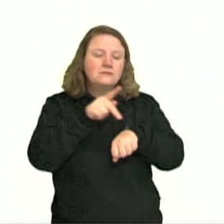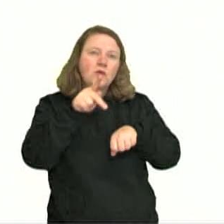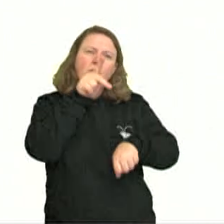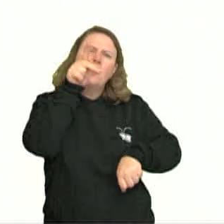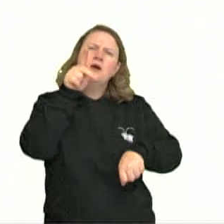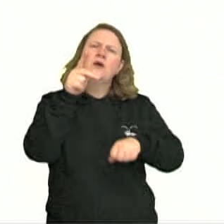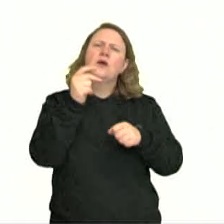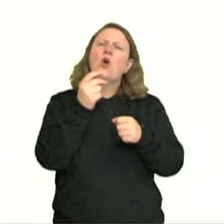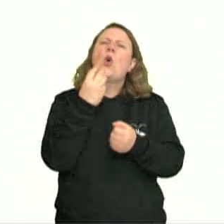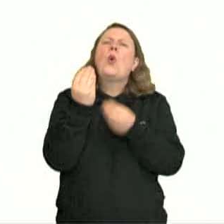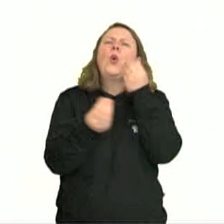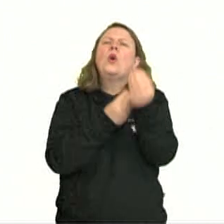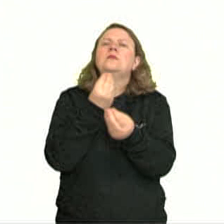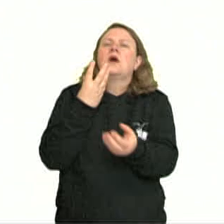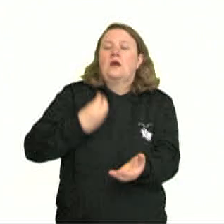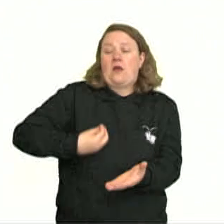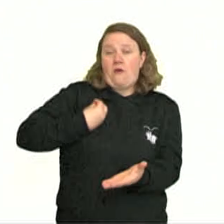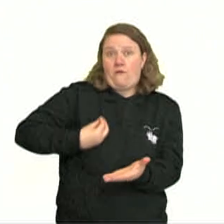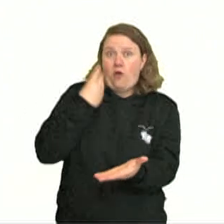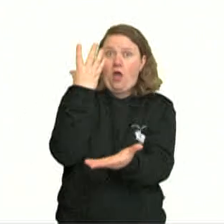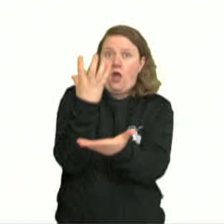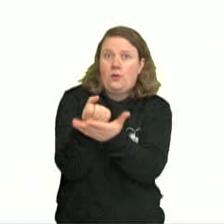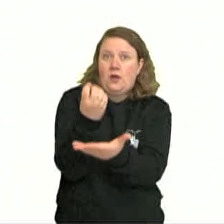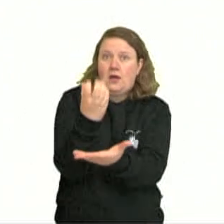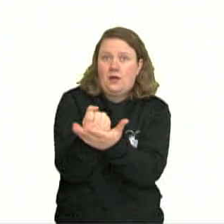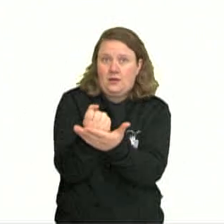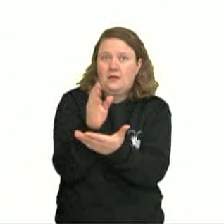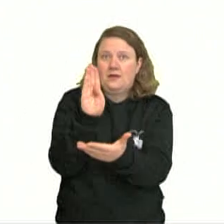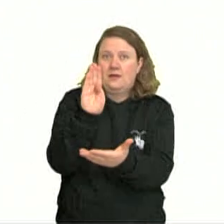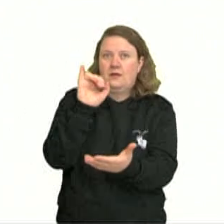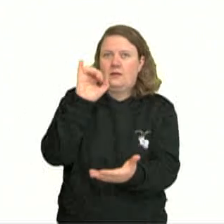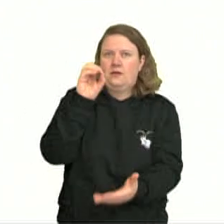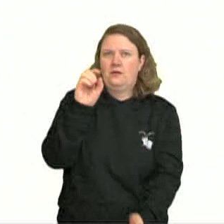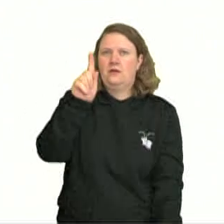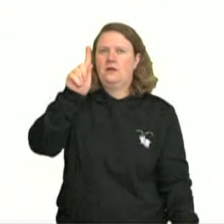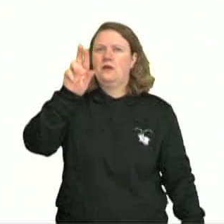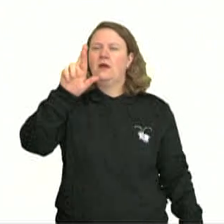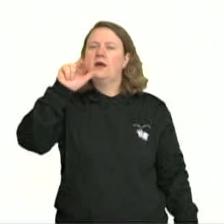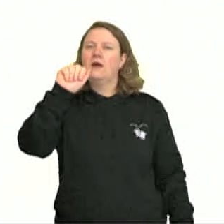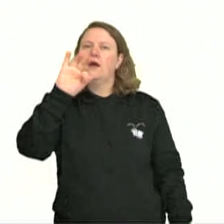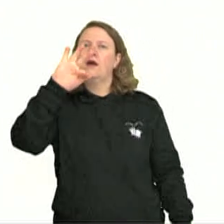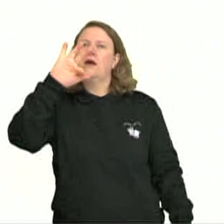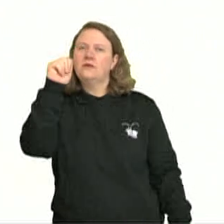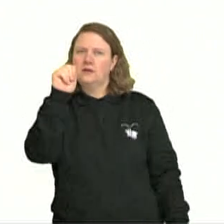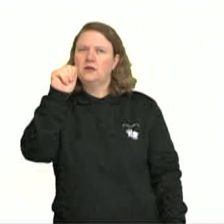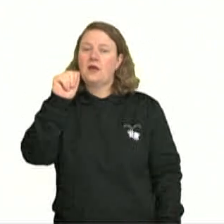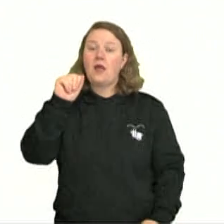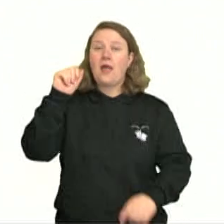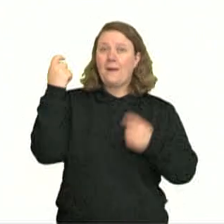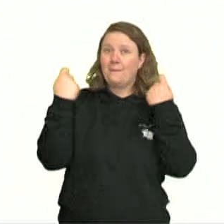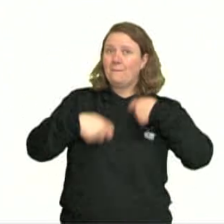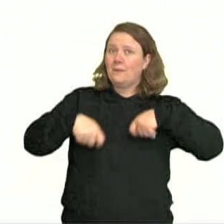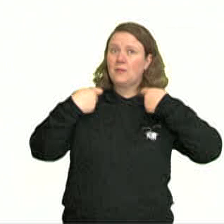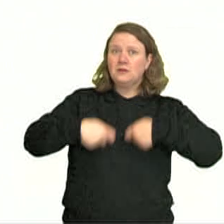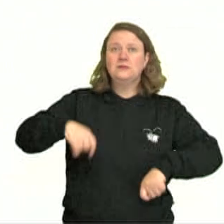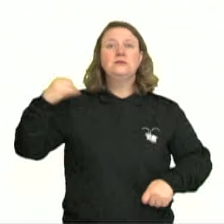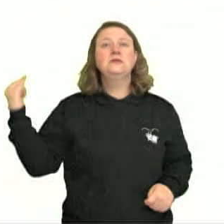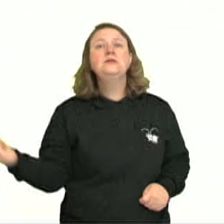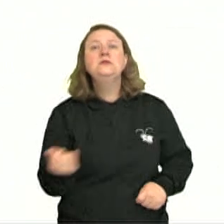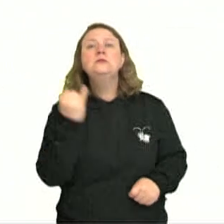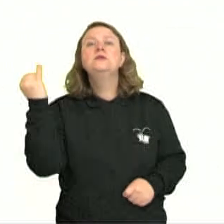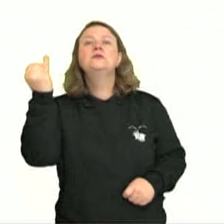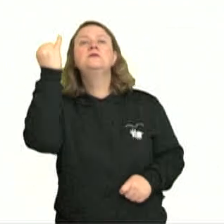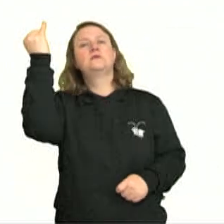dessa biografia? Várias respostas são possíveis, mas destacar a importância da obra dela na literatura é